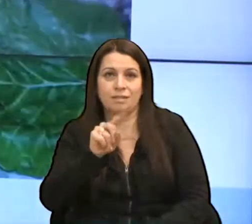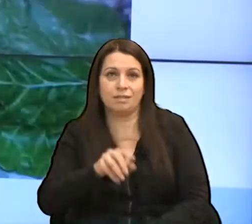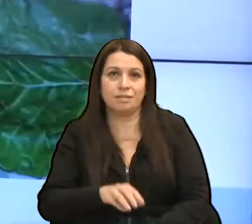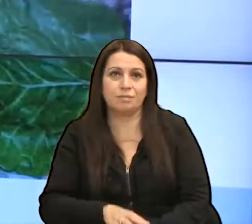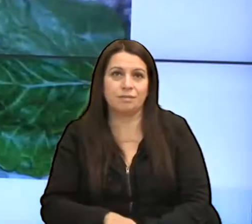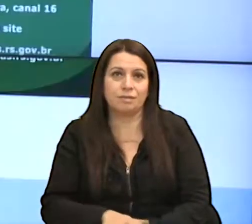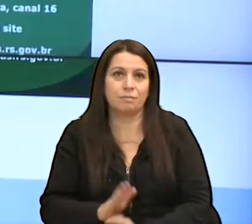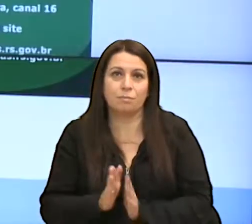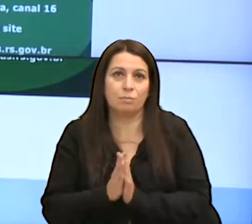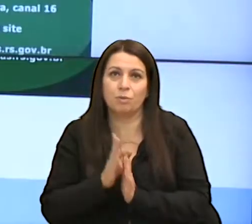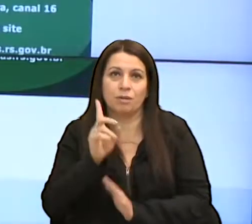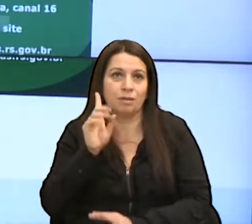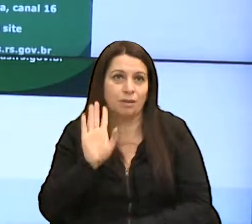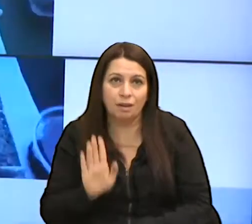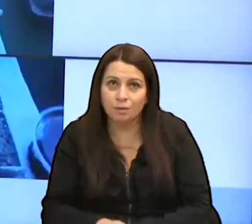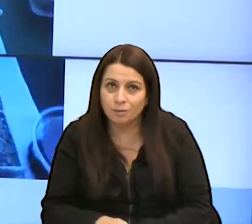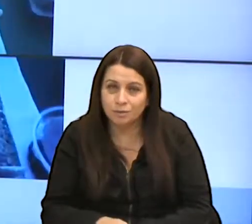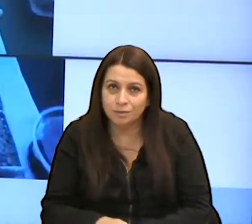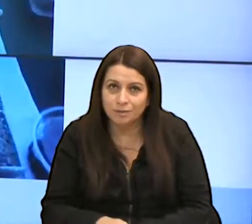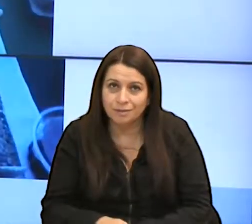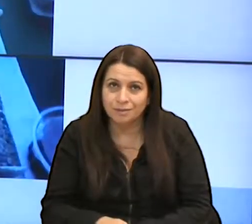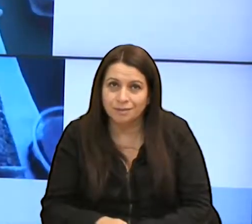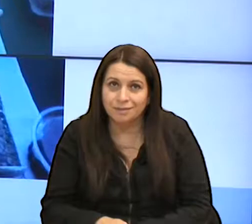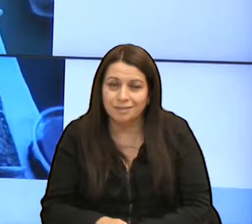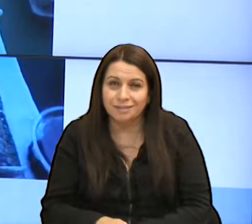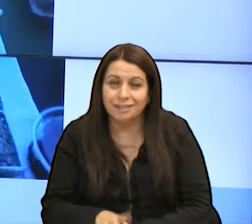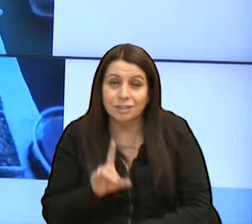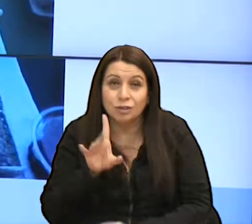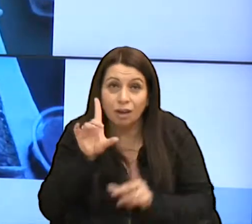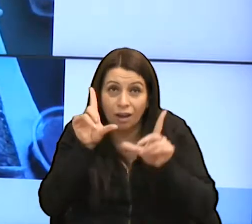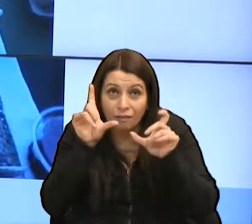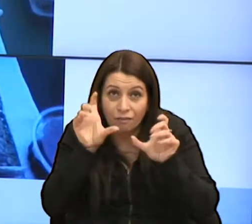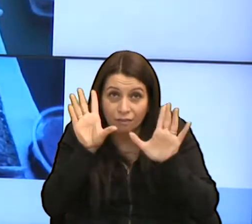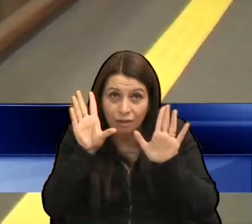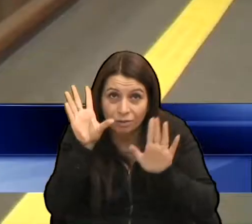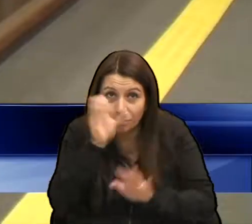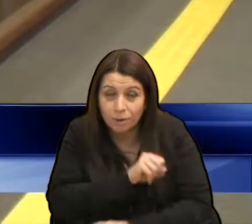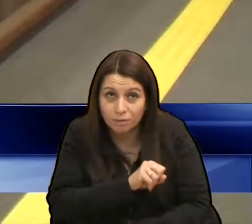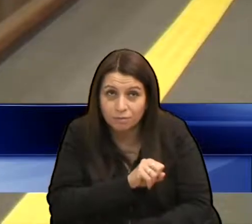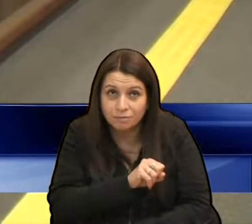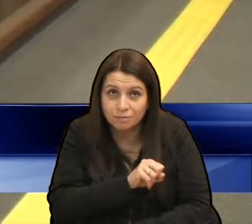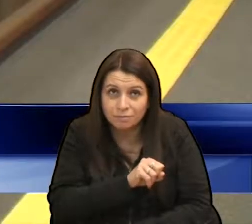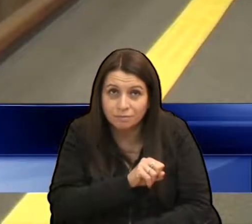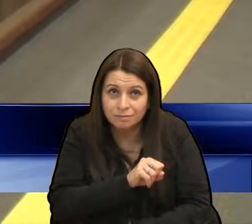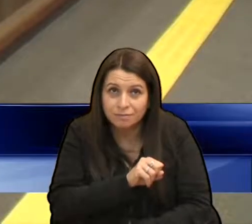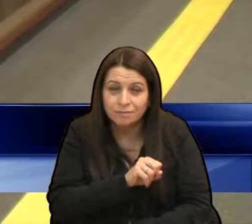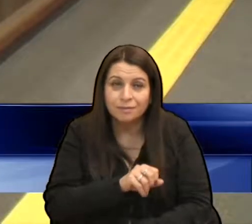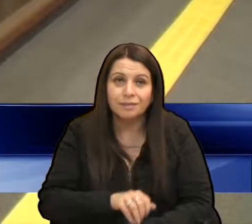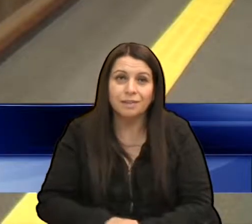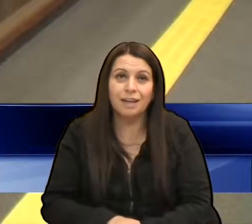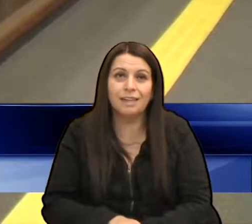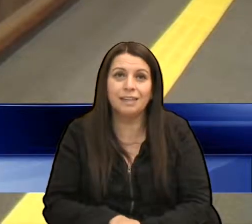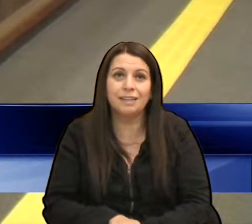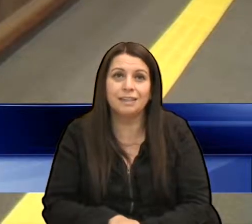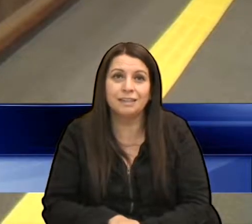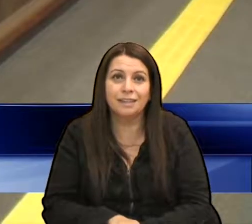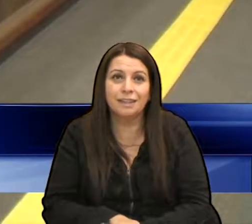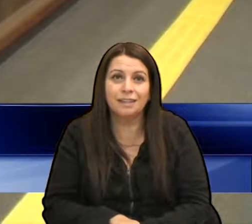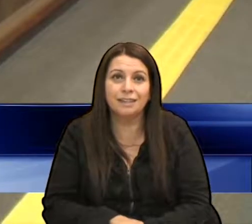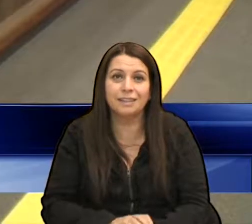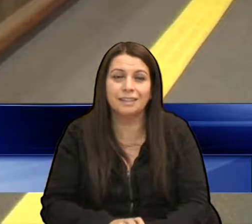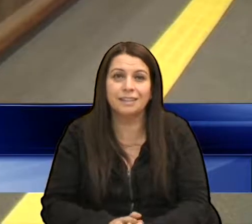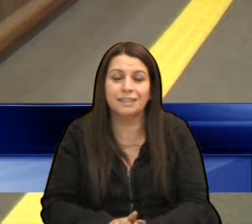30 dias debater a fiscalização dos produtos vendidos na feira do agricultor e presidente da comissão de agricultura